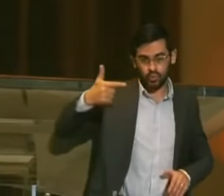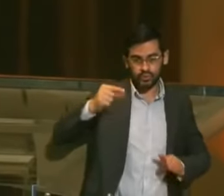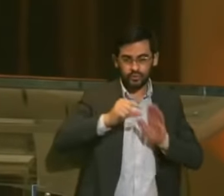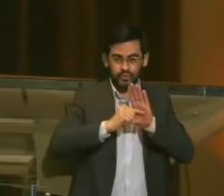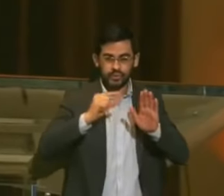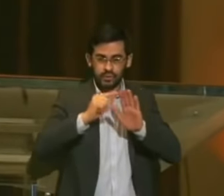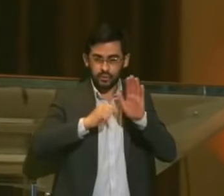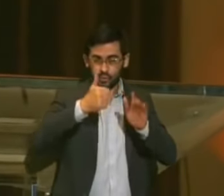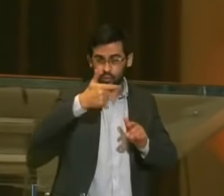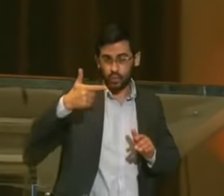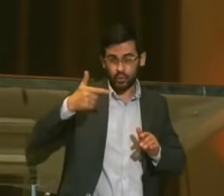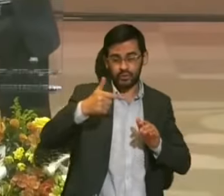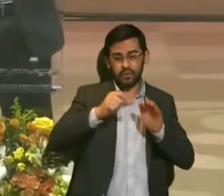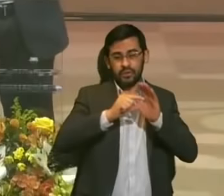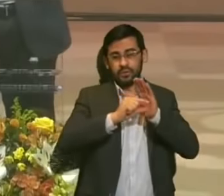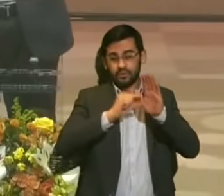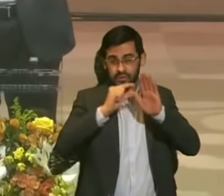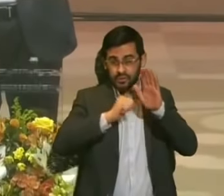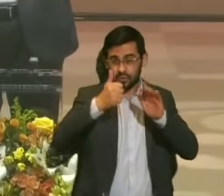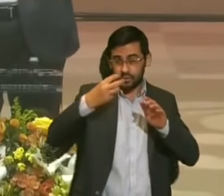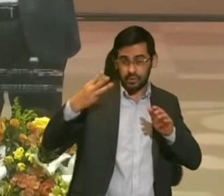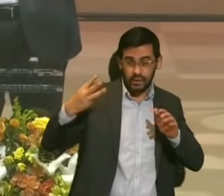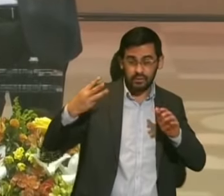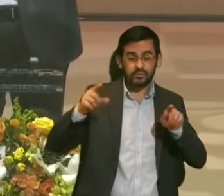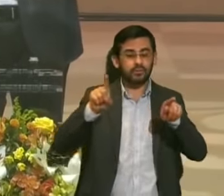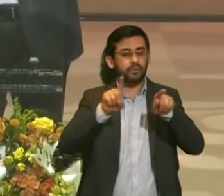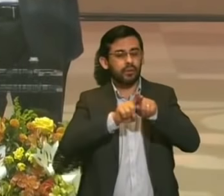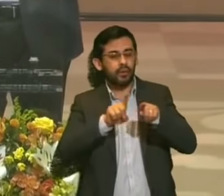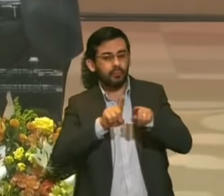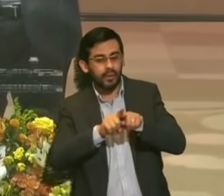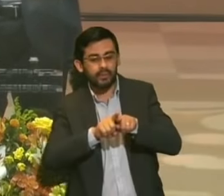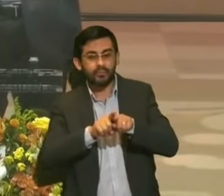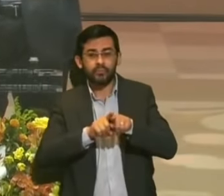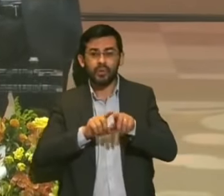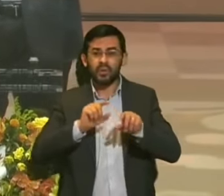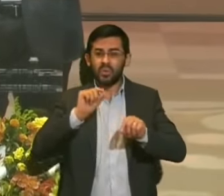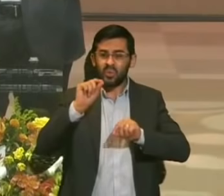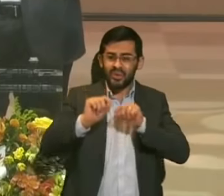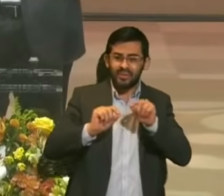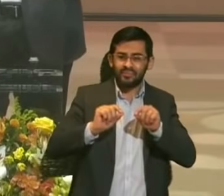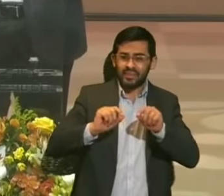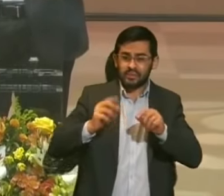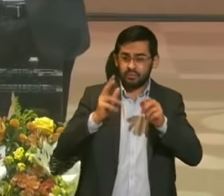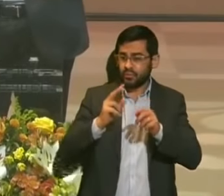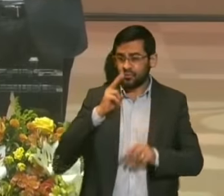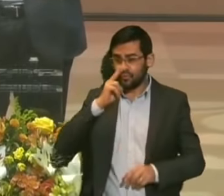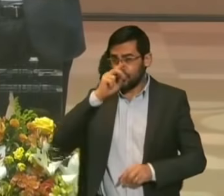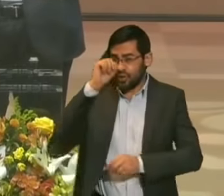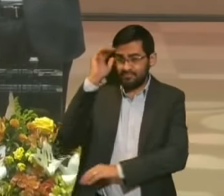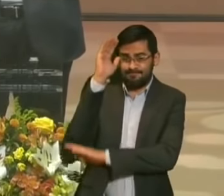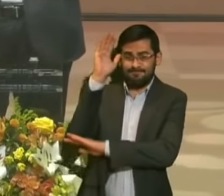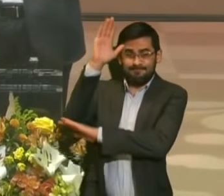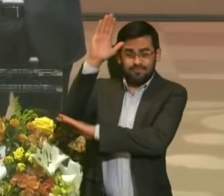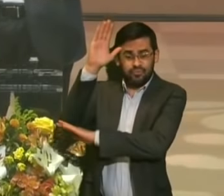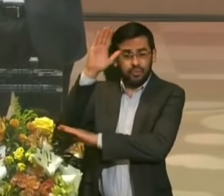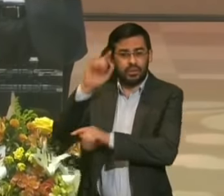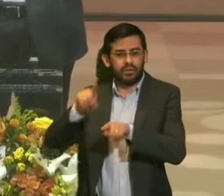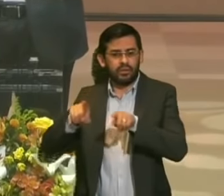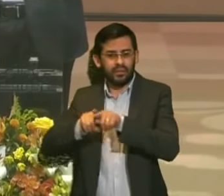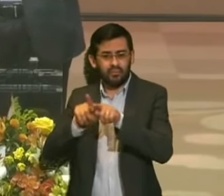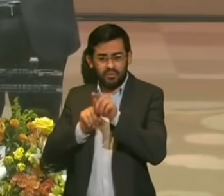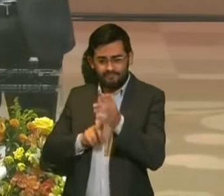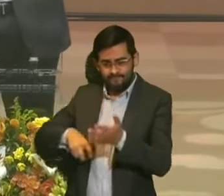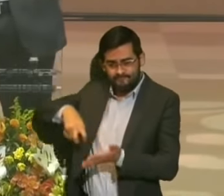12 e 13: por isso restabelecei as mãos descaídas e os joelhos